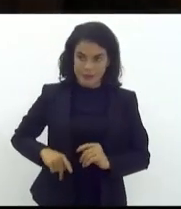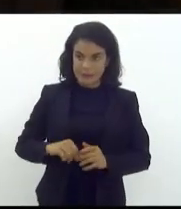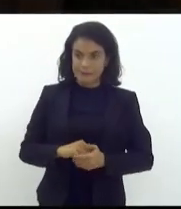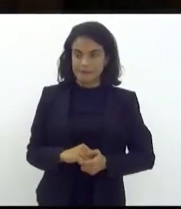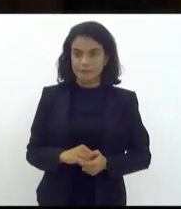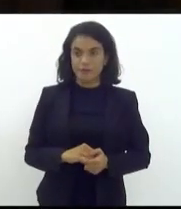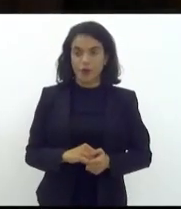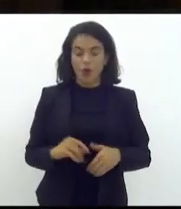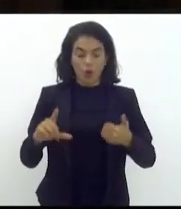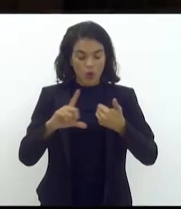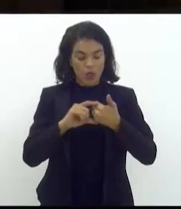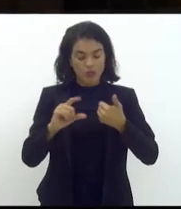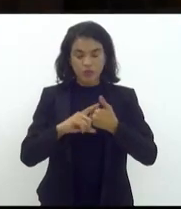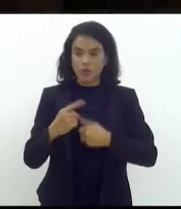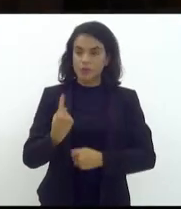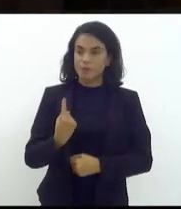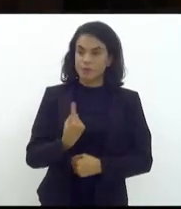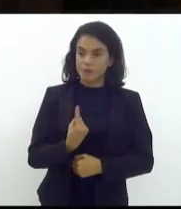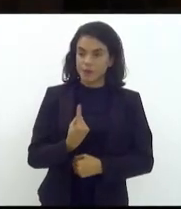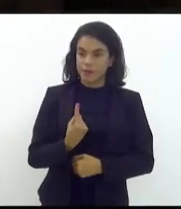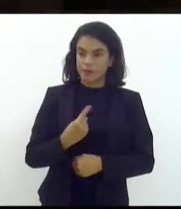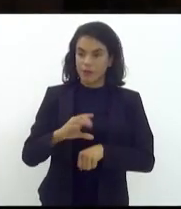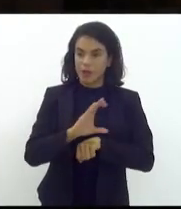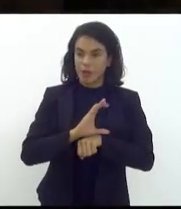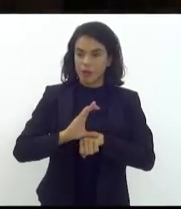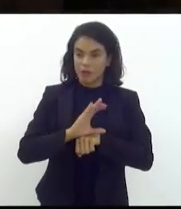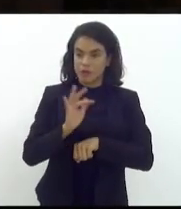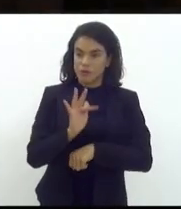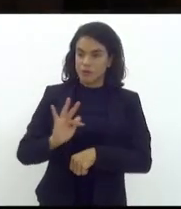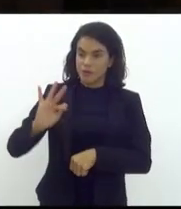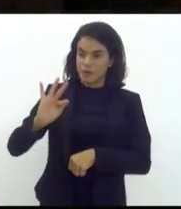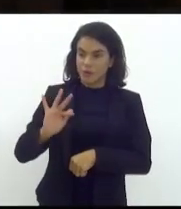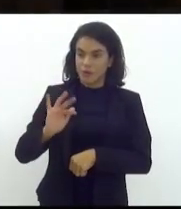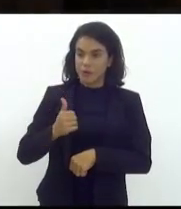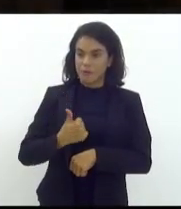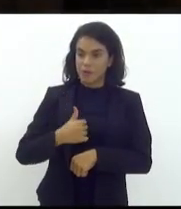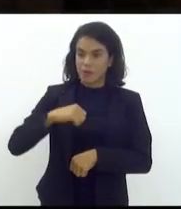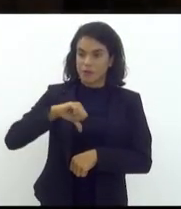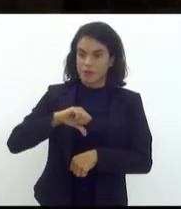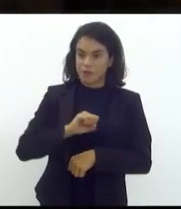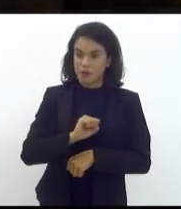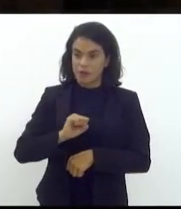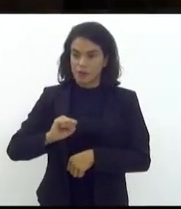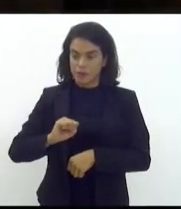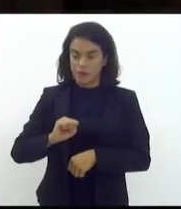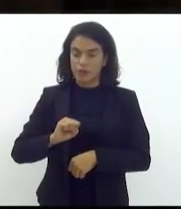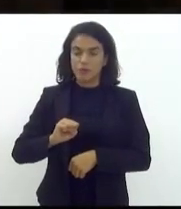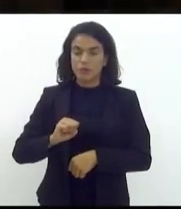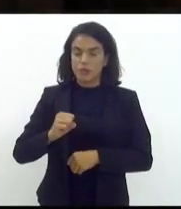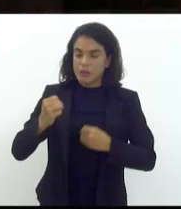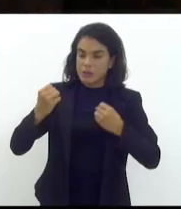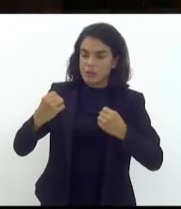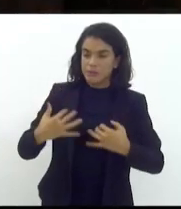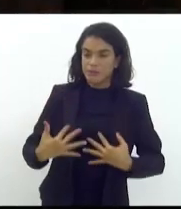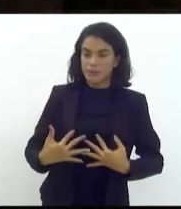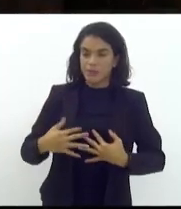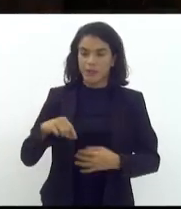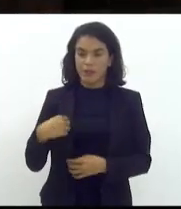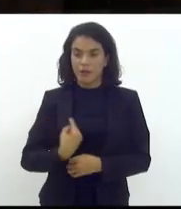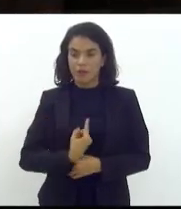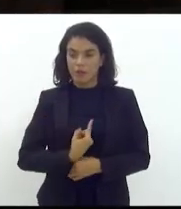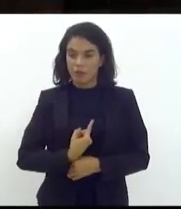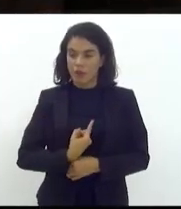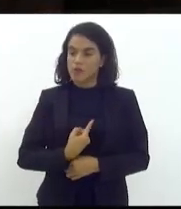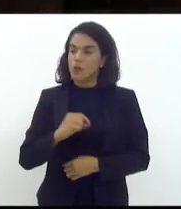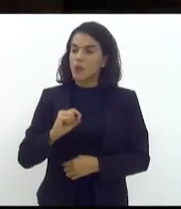o artigo primeiro da Constituição Federal de 88 diz que nós somos